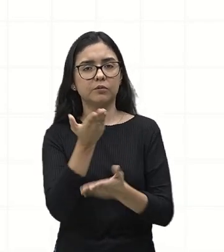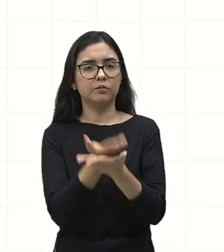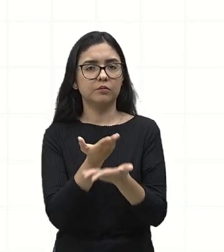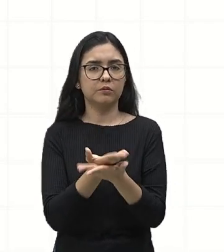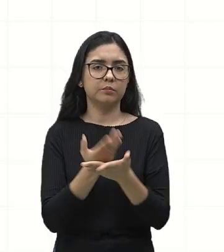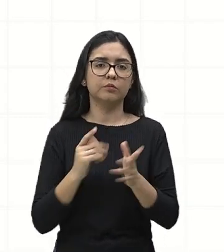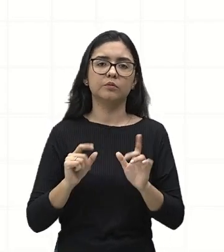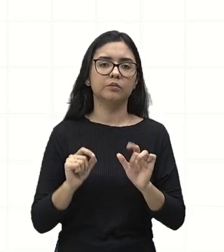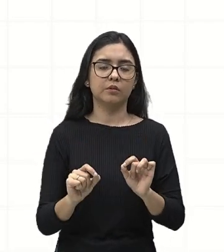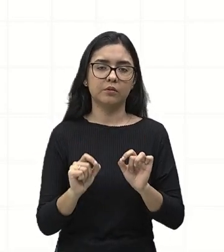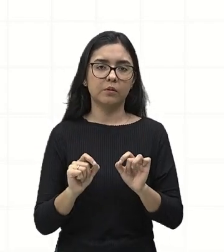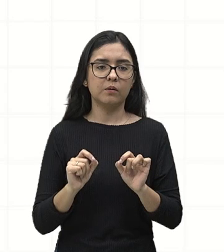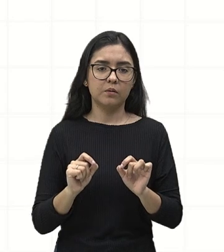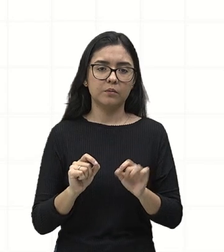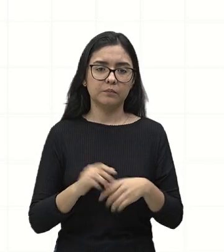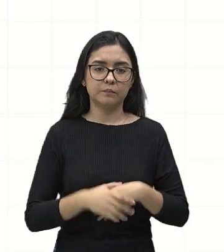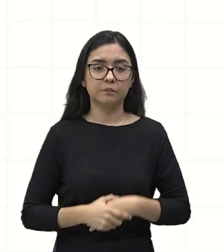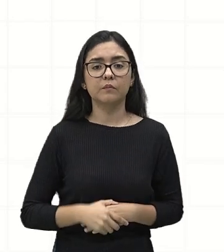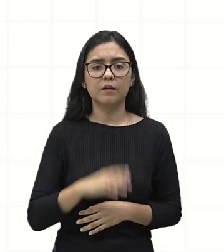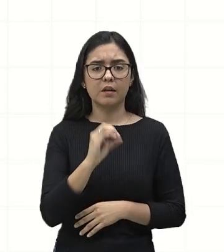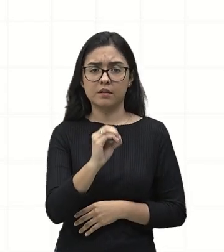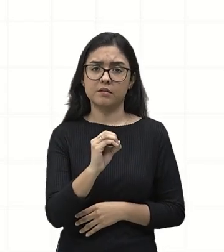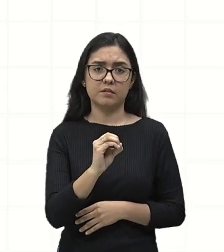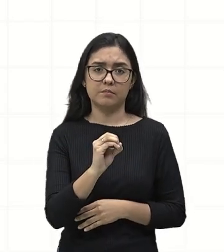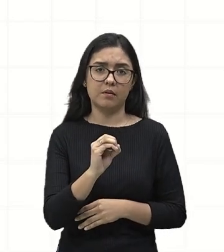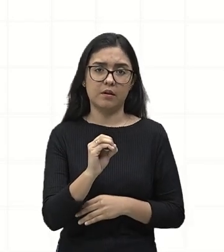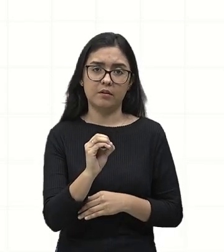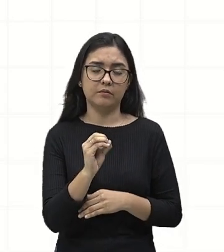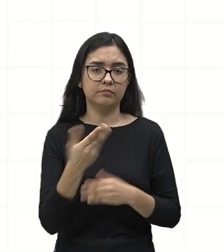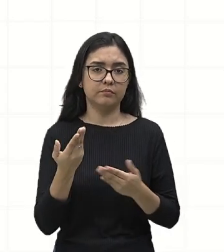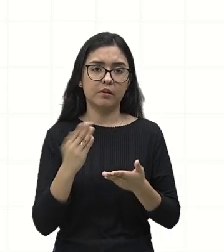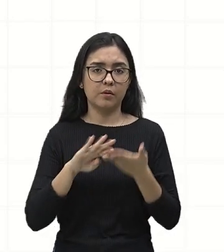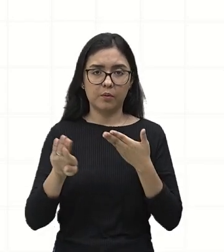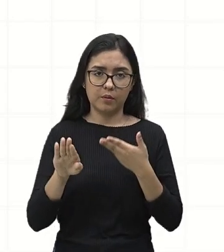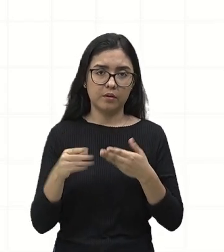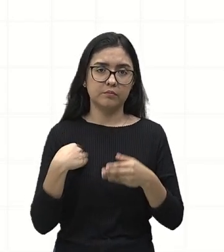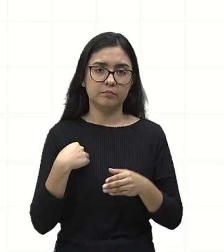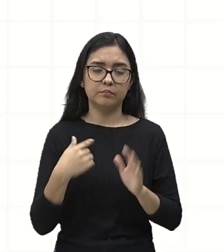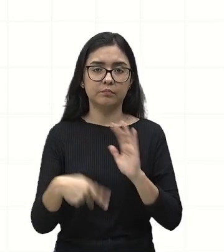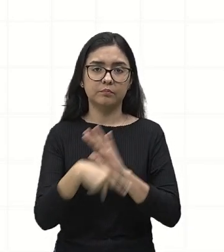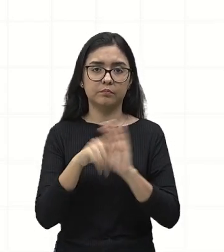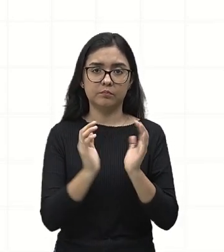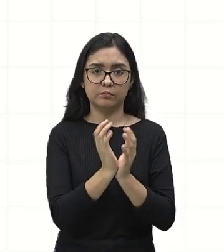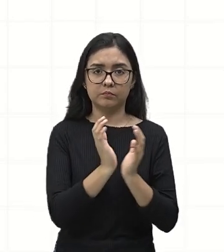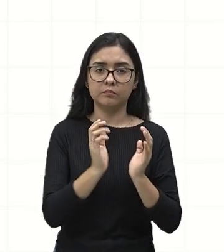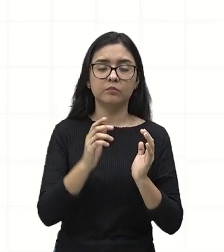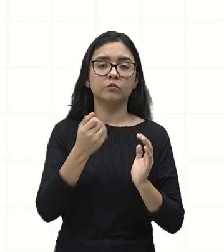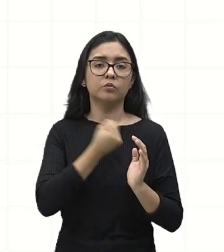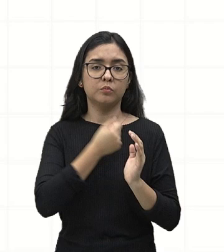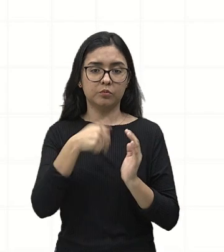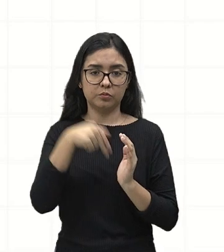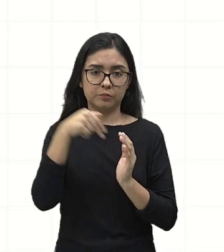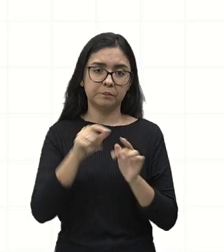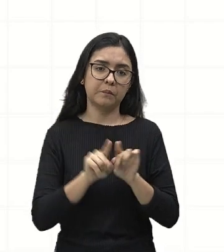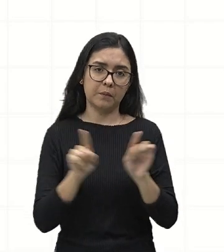muitas vezes, né, esse zero não entra aqui nos números naturais, mas nós estamos colocando aqui